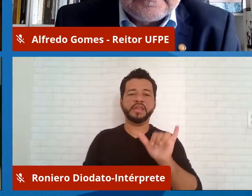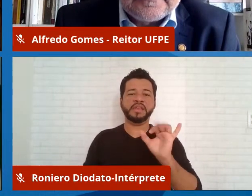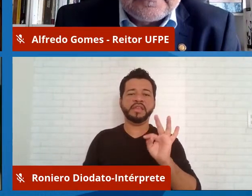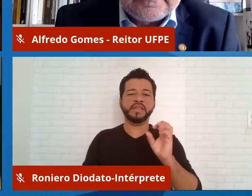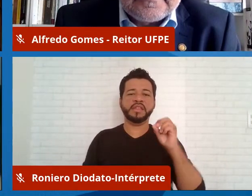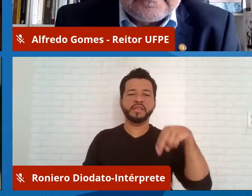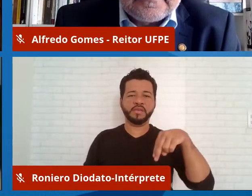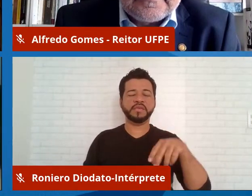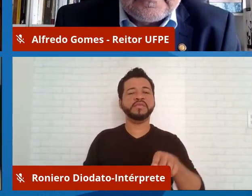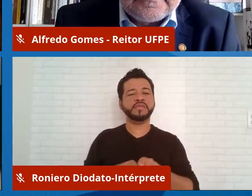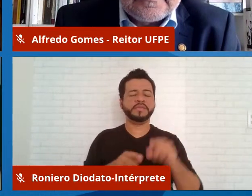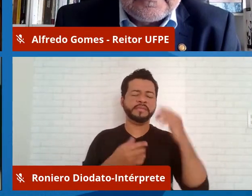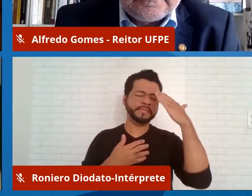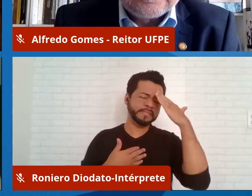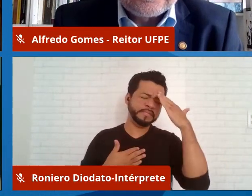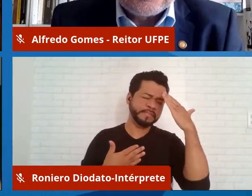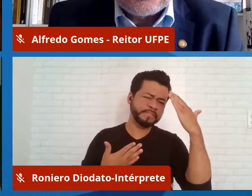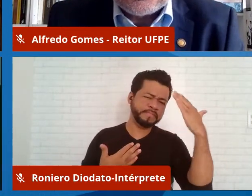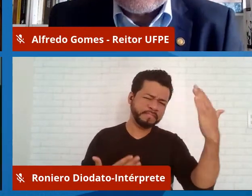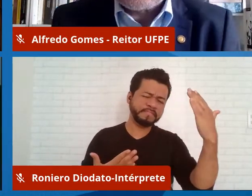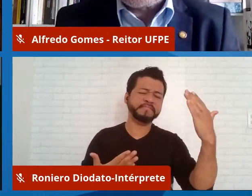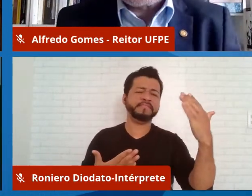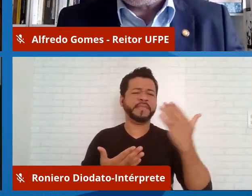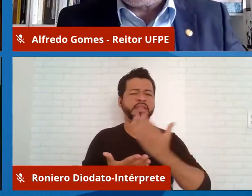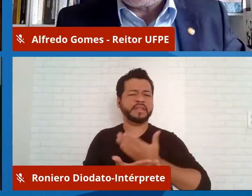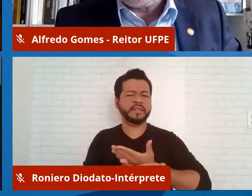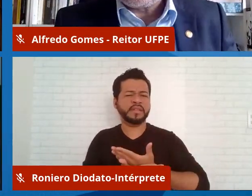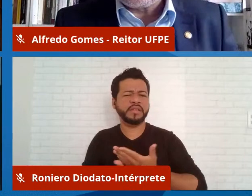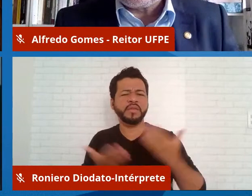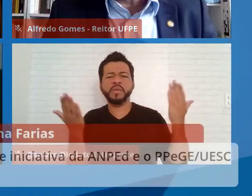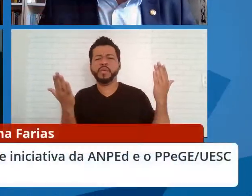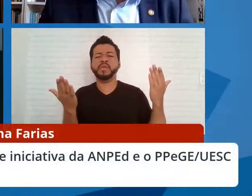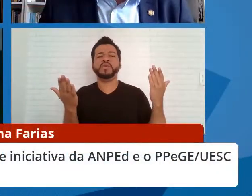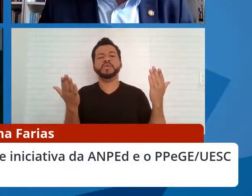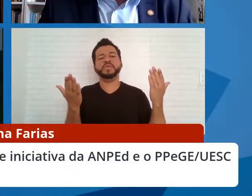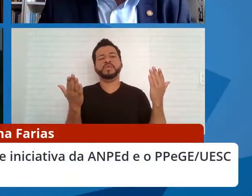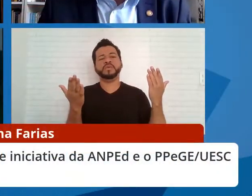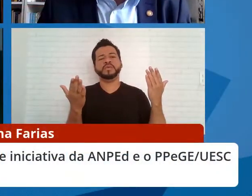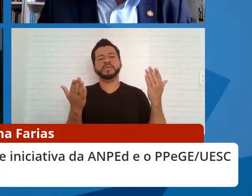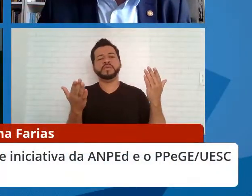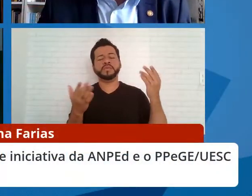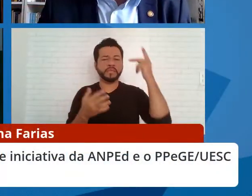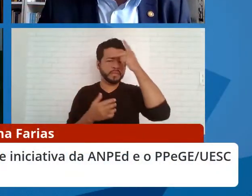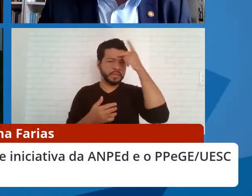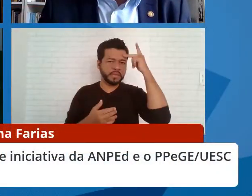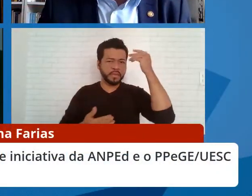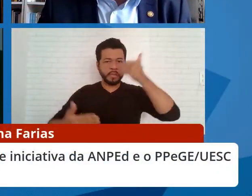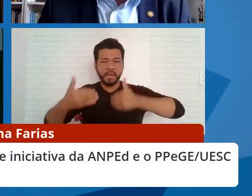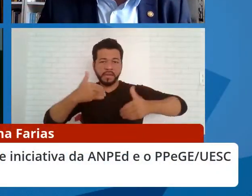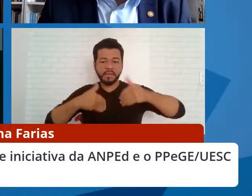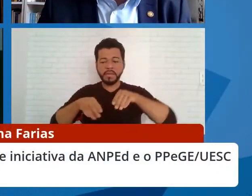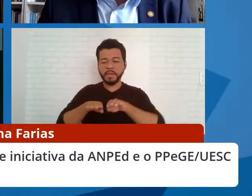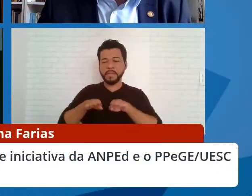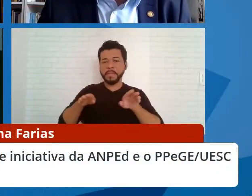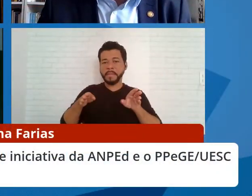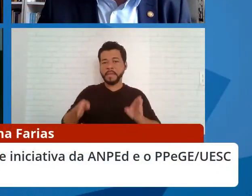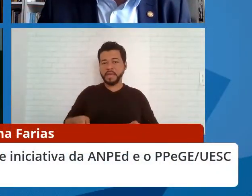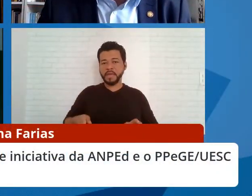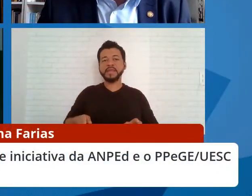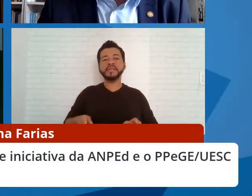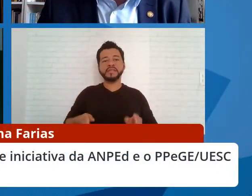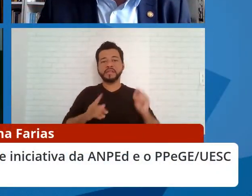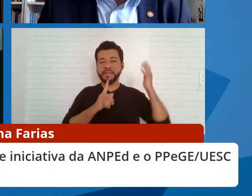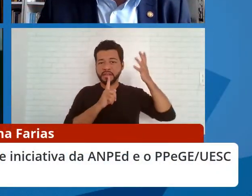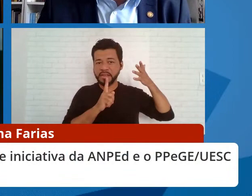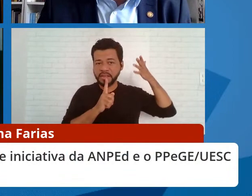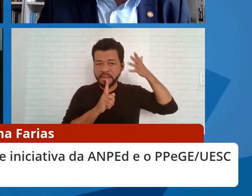muito agradecer a todos os participantes de mesa que encamparam